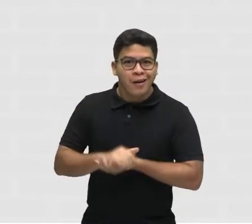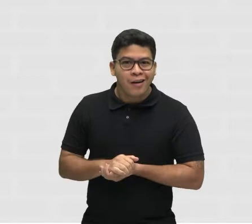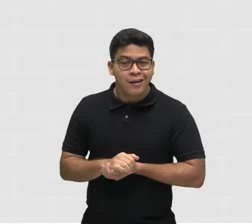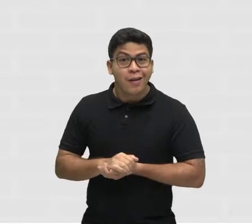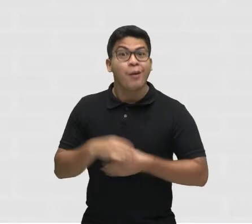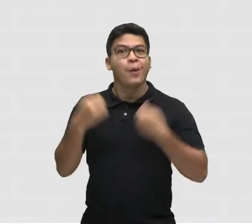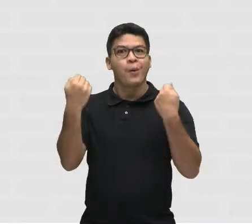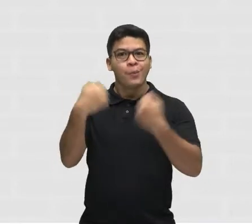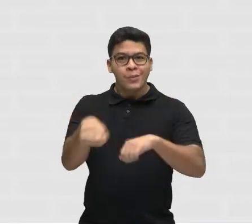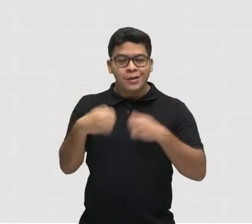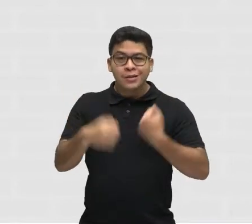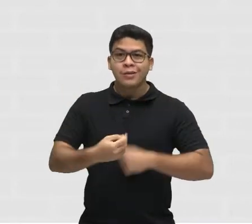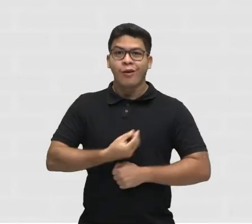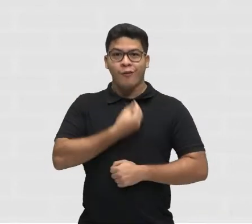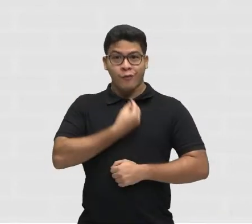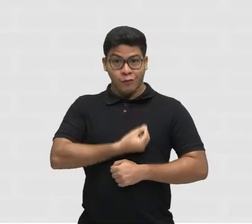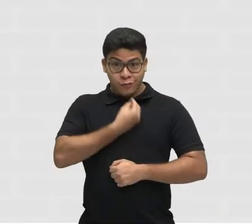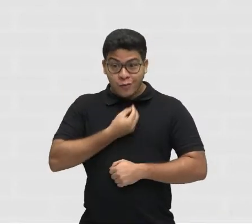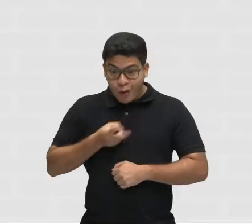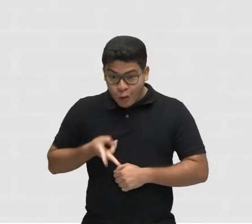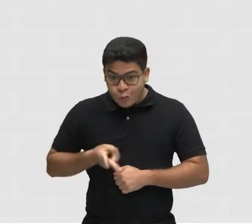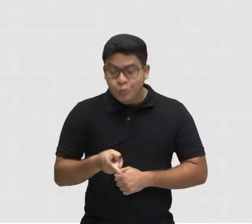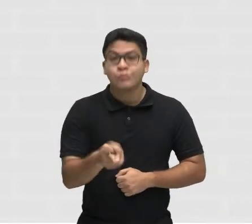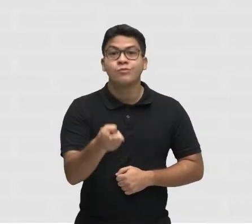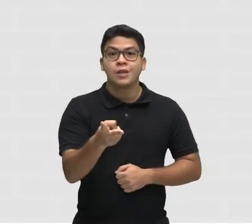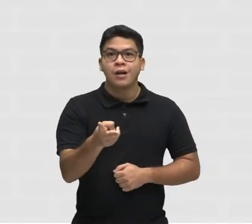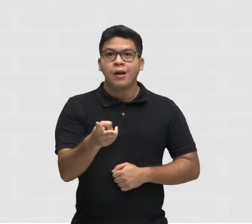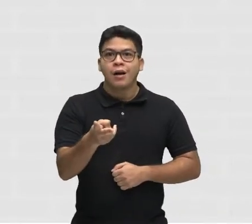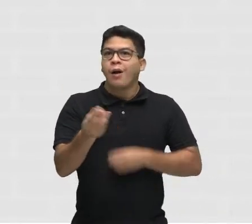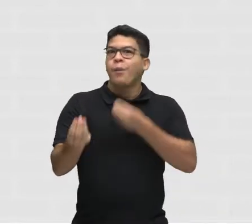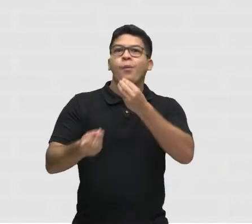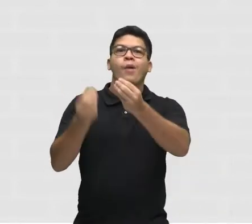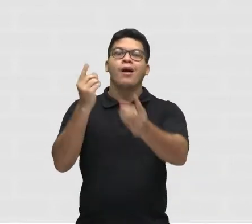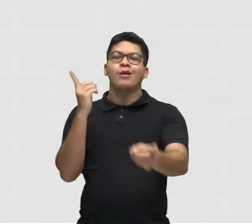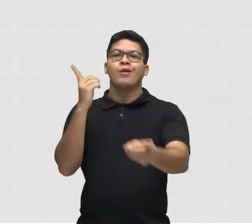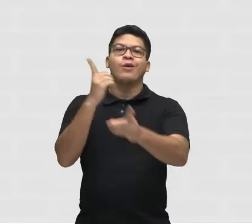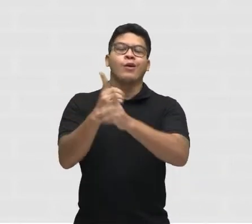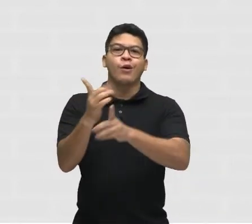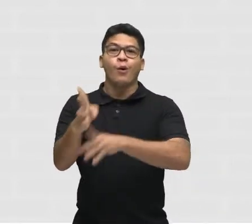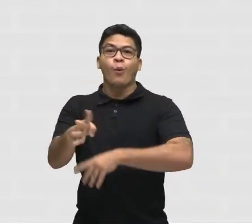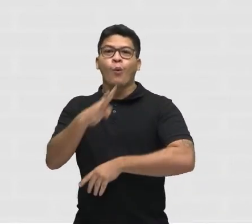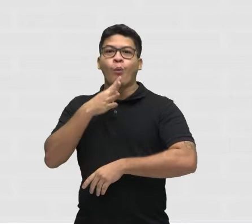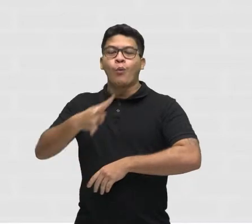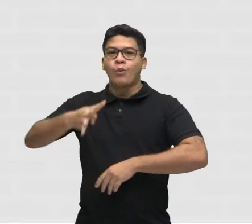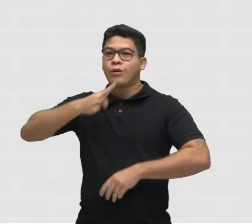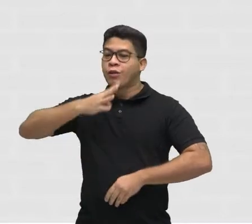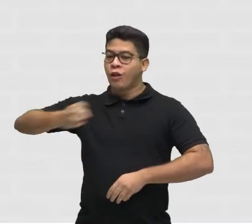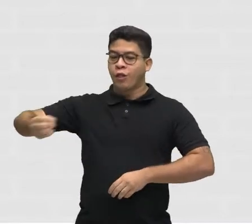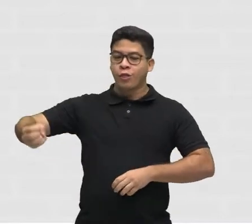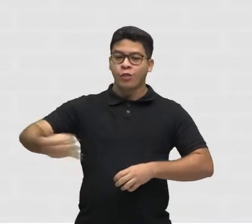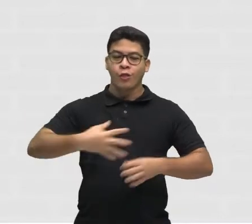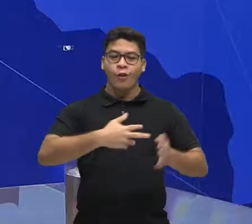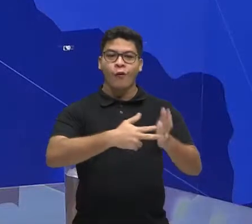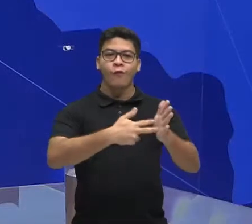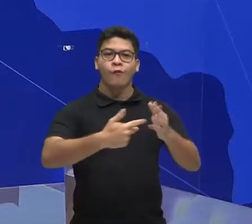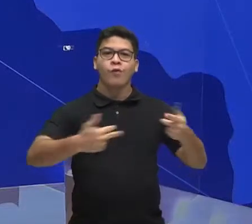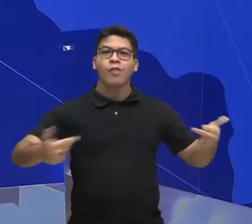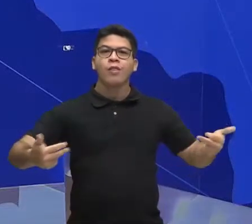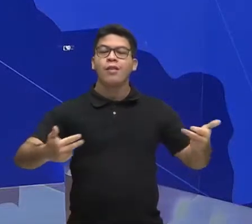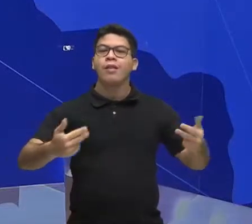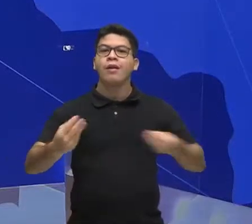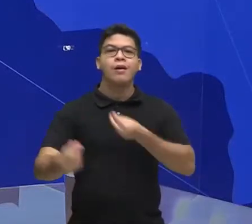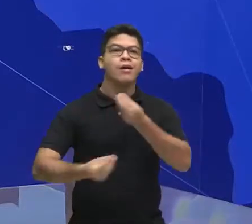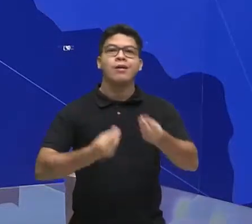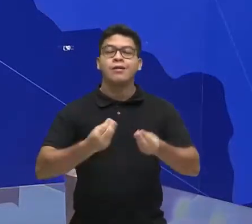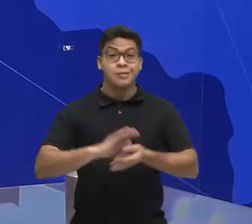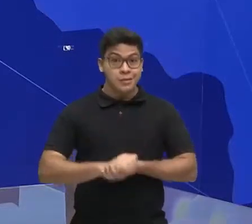partilhar dos momentos com essa pessoa. Né? Enquanto a gente está vivo, a gente tem muita possibilidade. Então, a